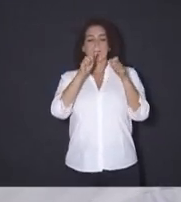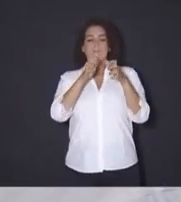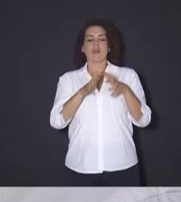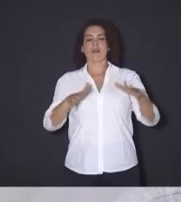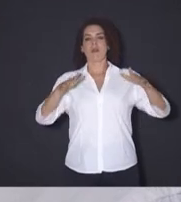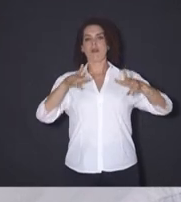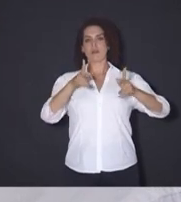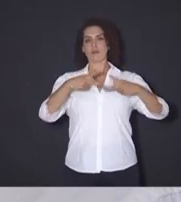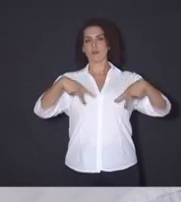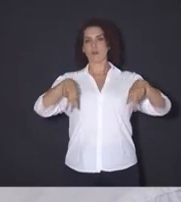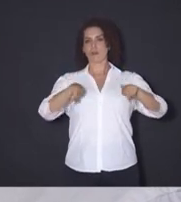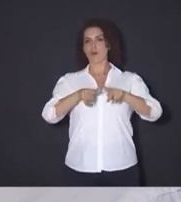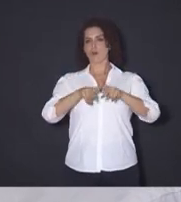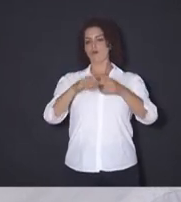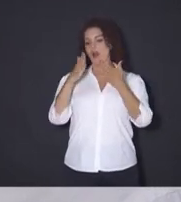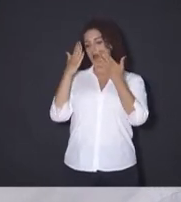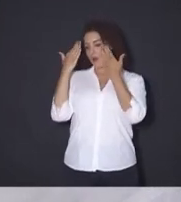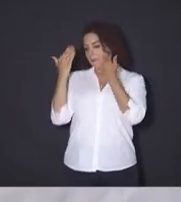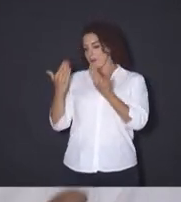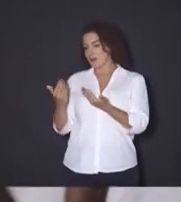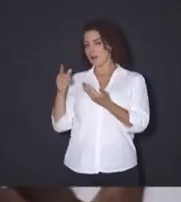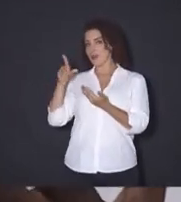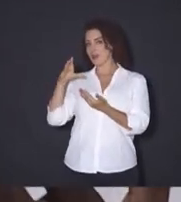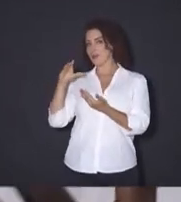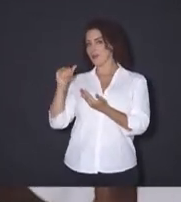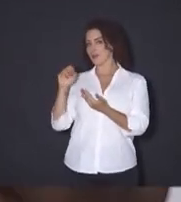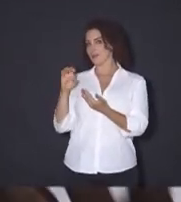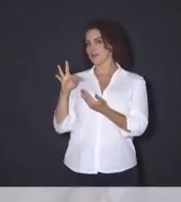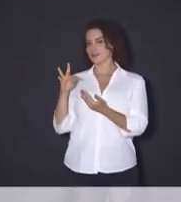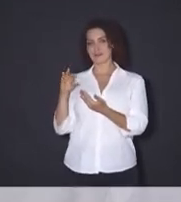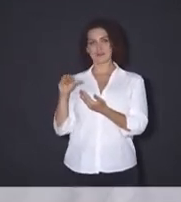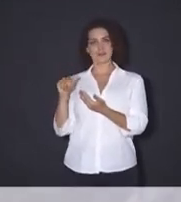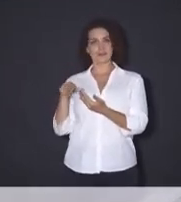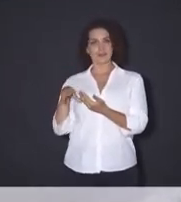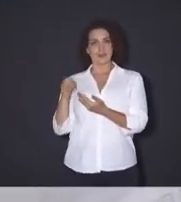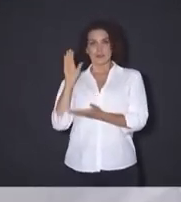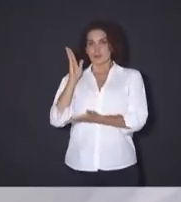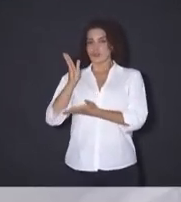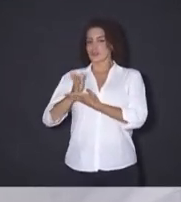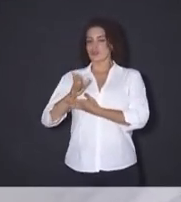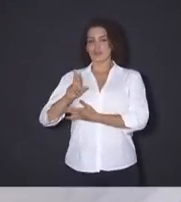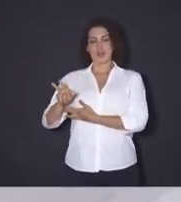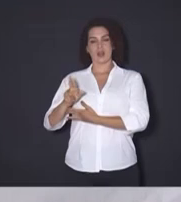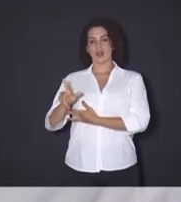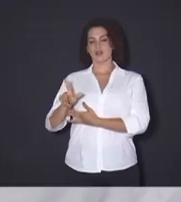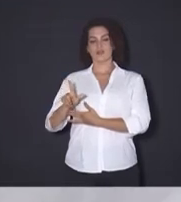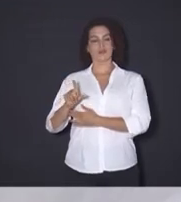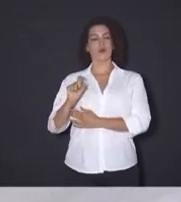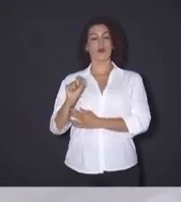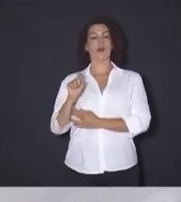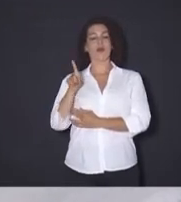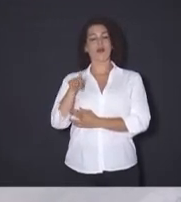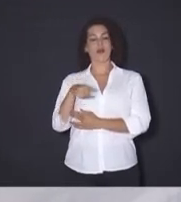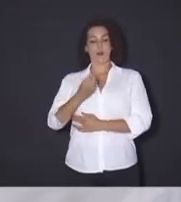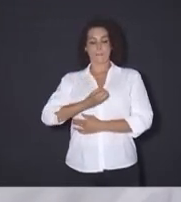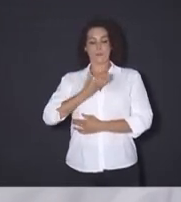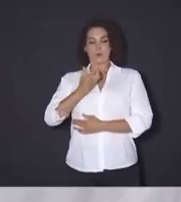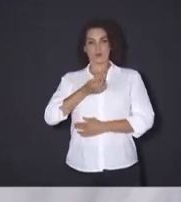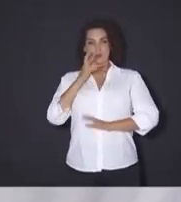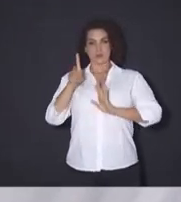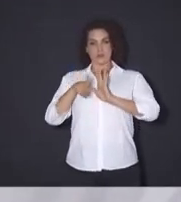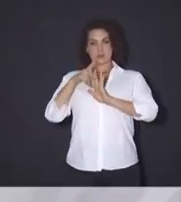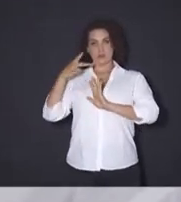direta caetano veloso é é justamente a poesia de caetano traz